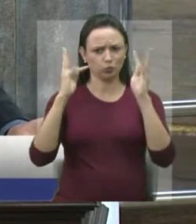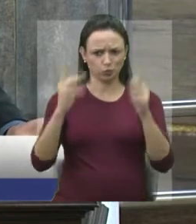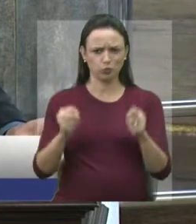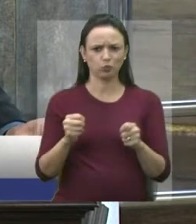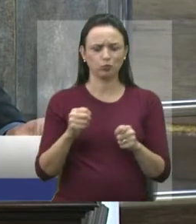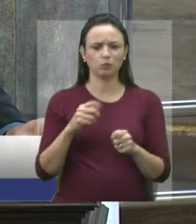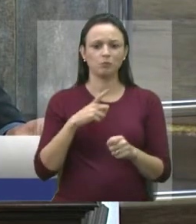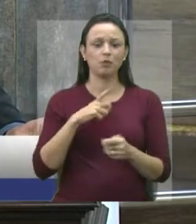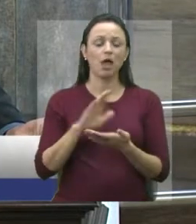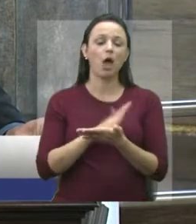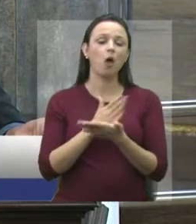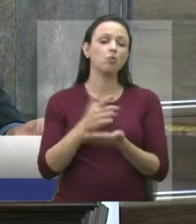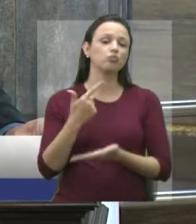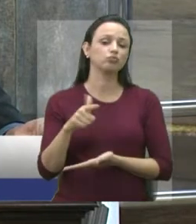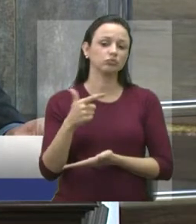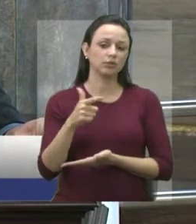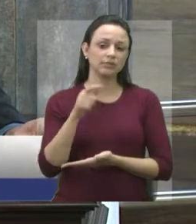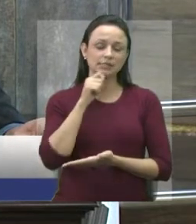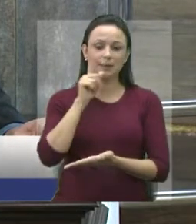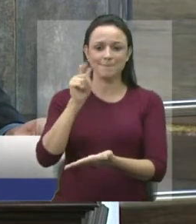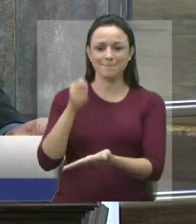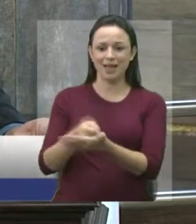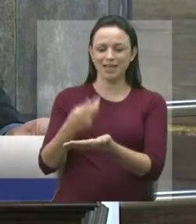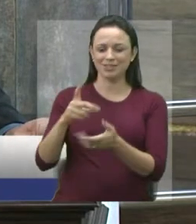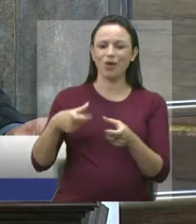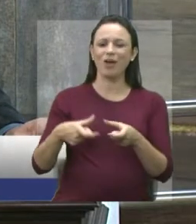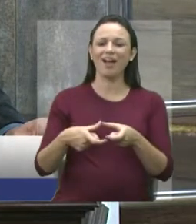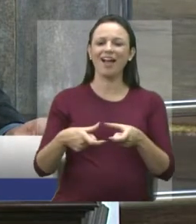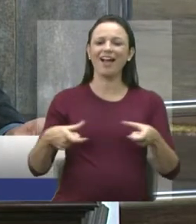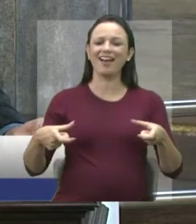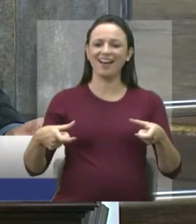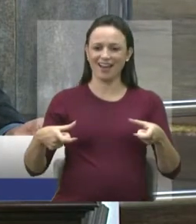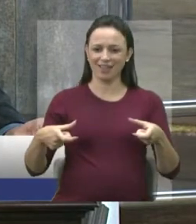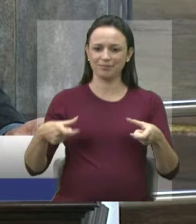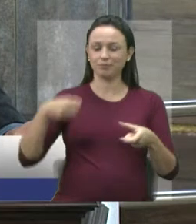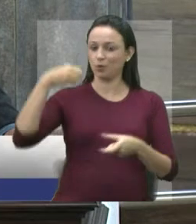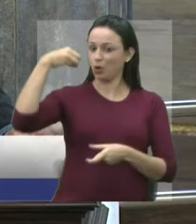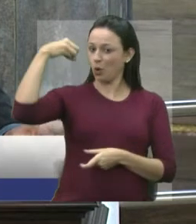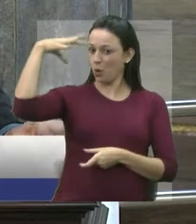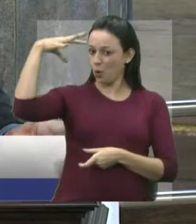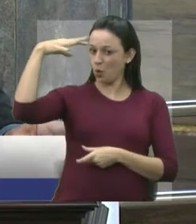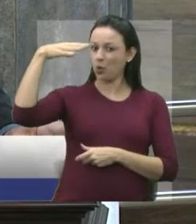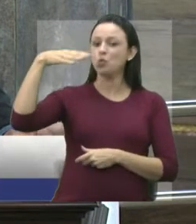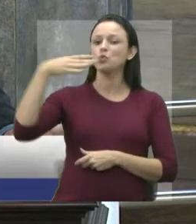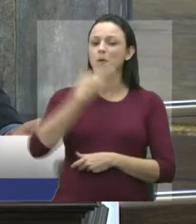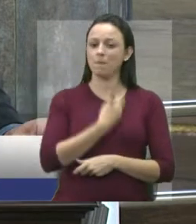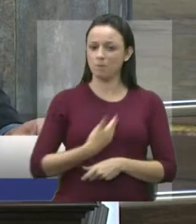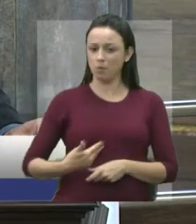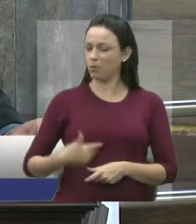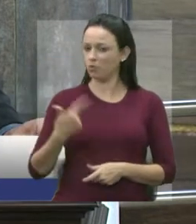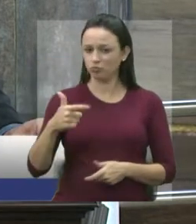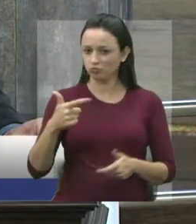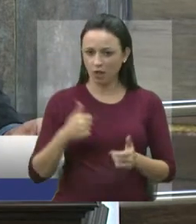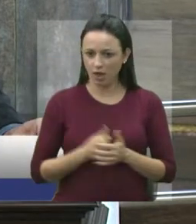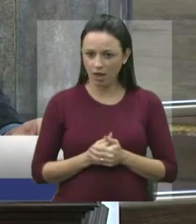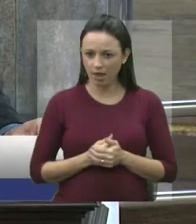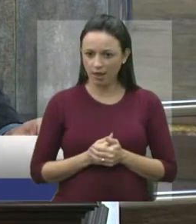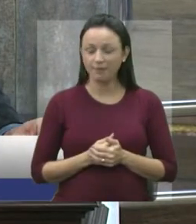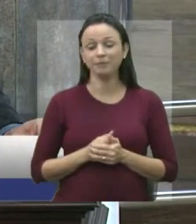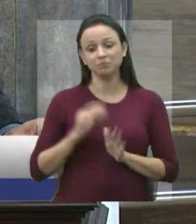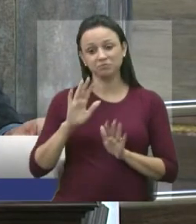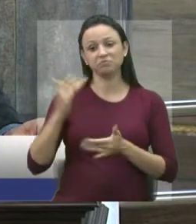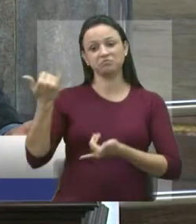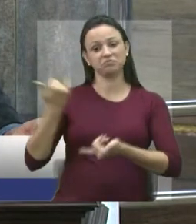têm. Você paga no seu carnê, a iluminação pública e não tem. Aí eu obtive